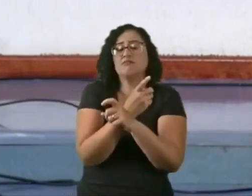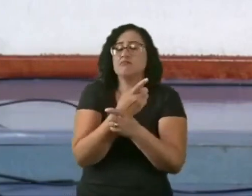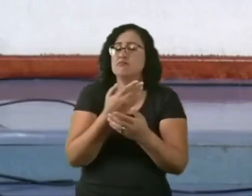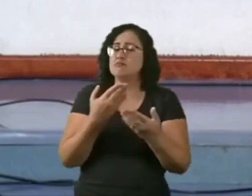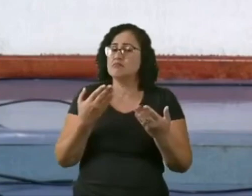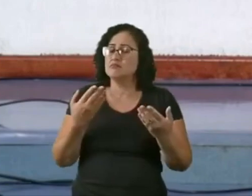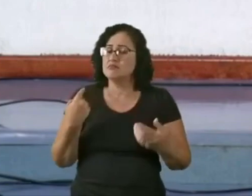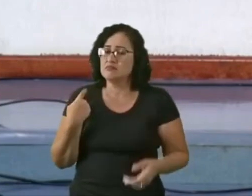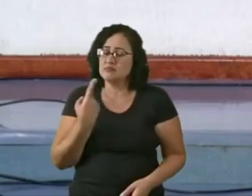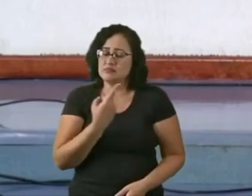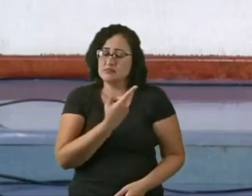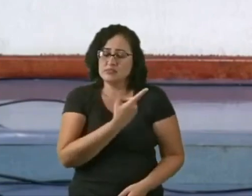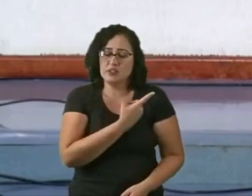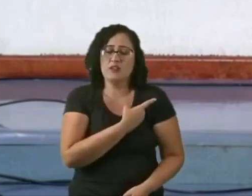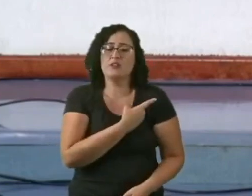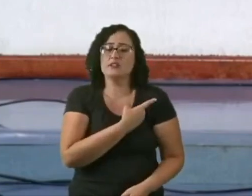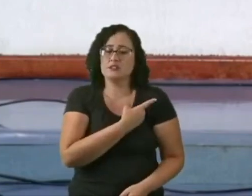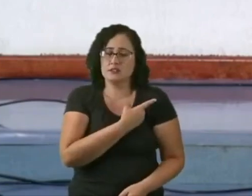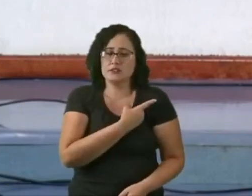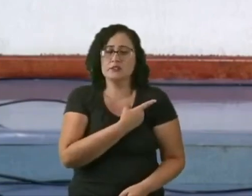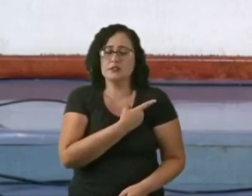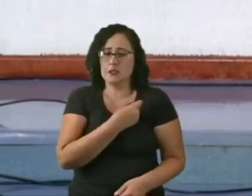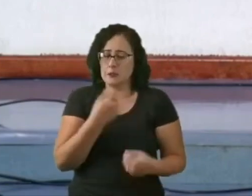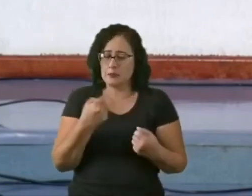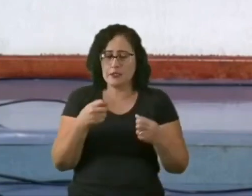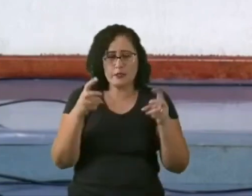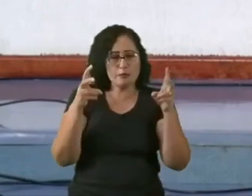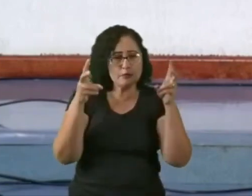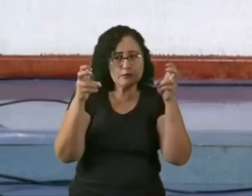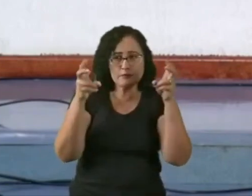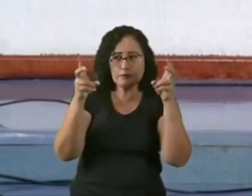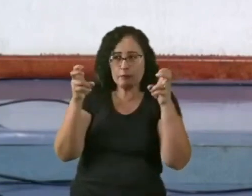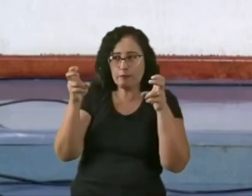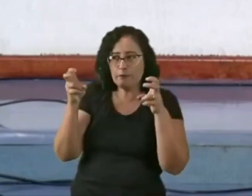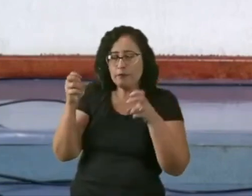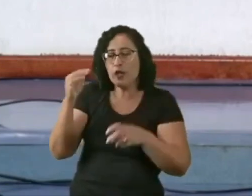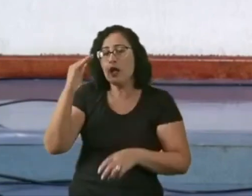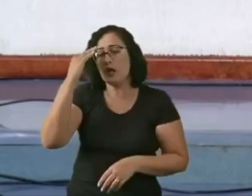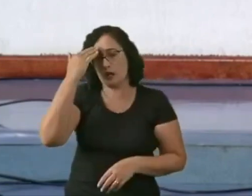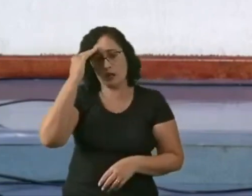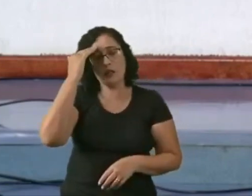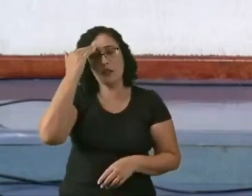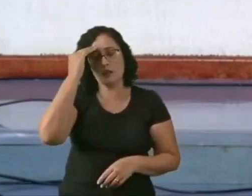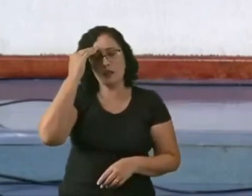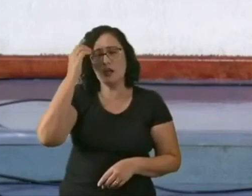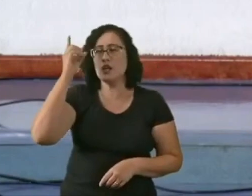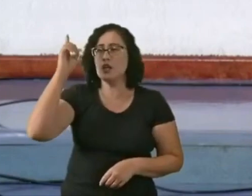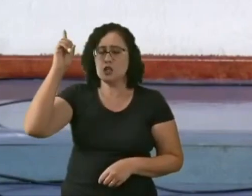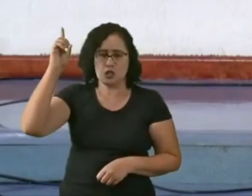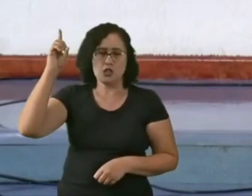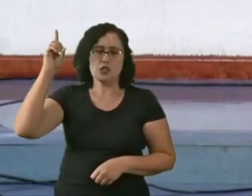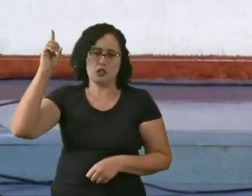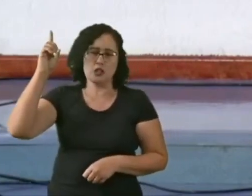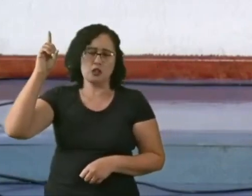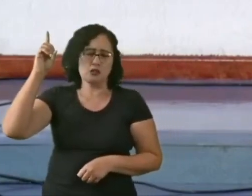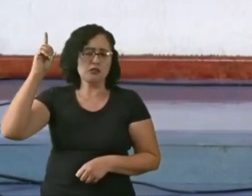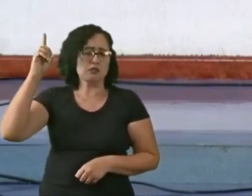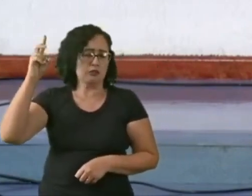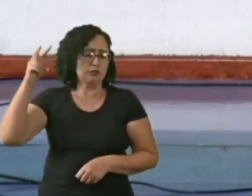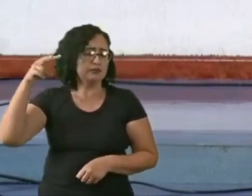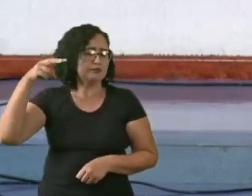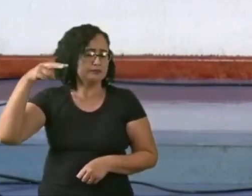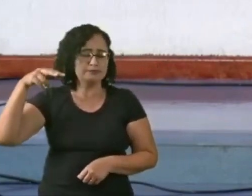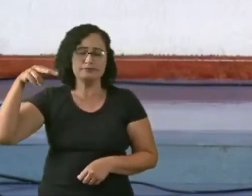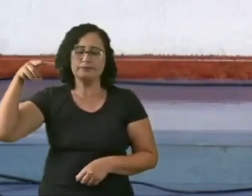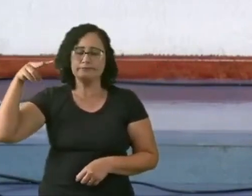nós devemos ter a compreensão de tudo, que foi necessário talvez essas coisas acontecerem,